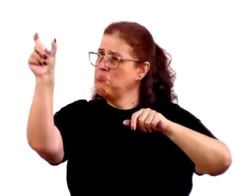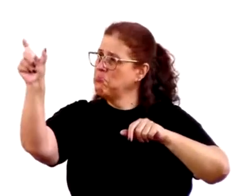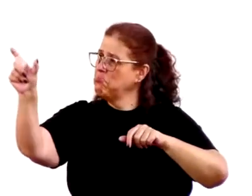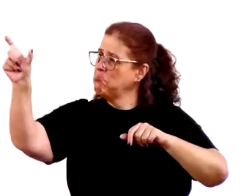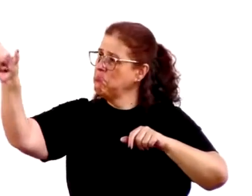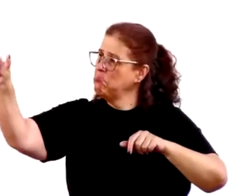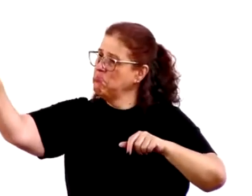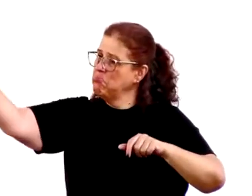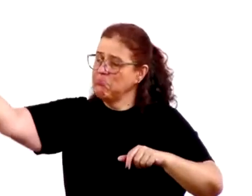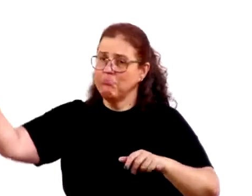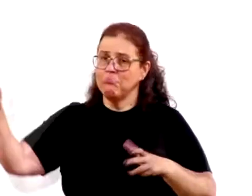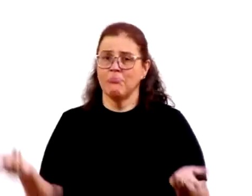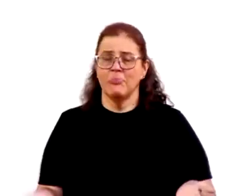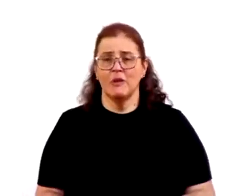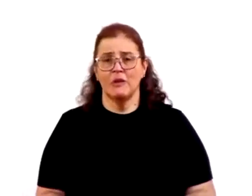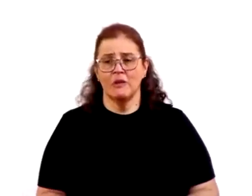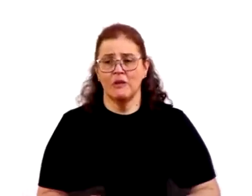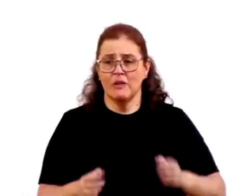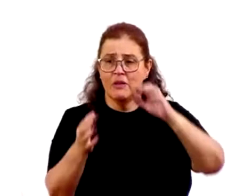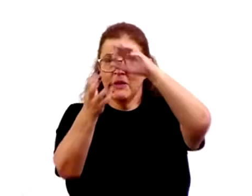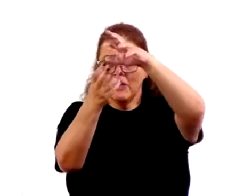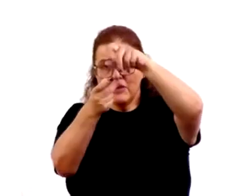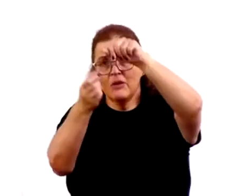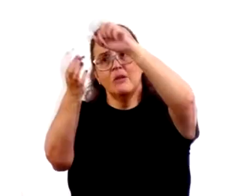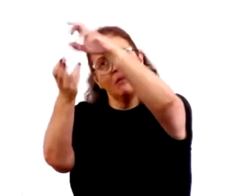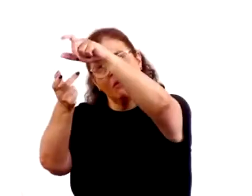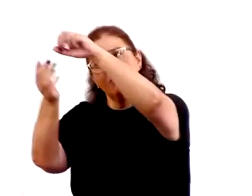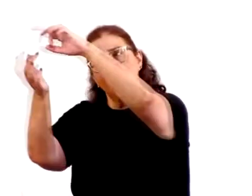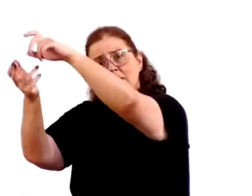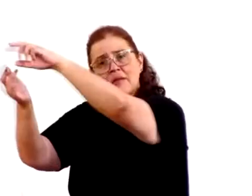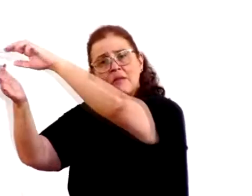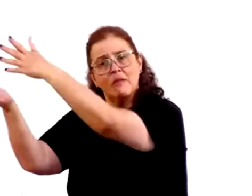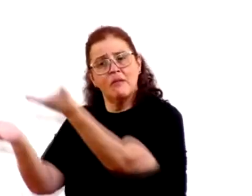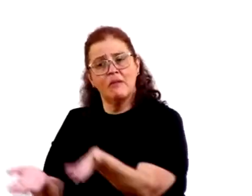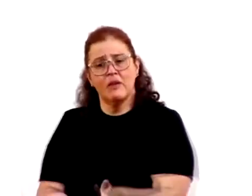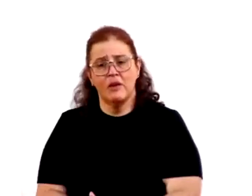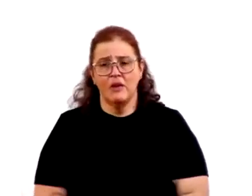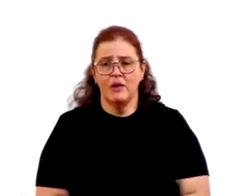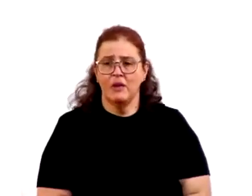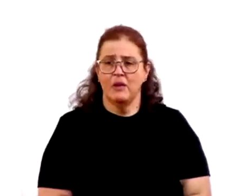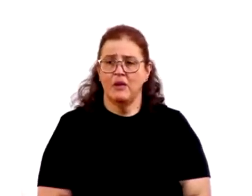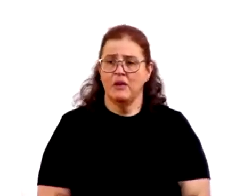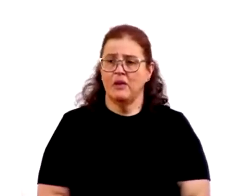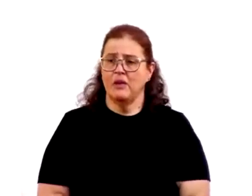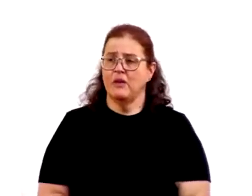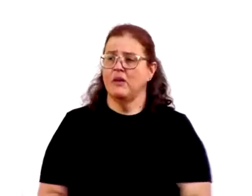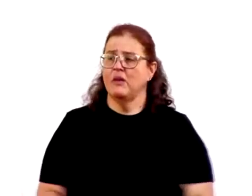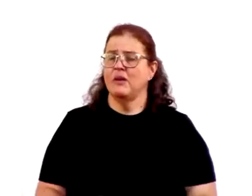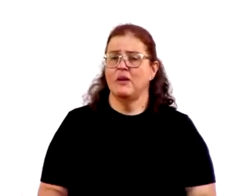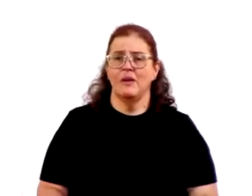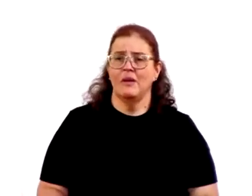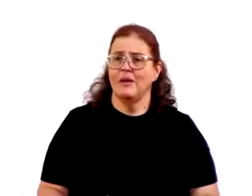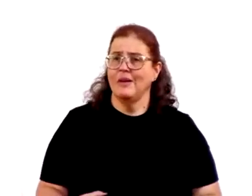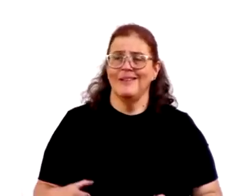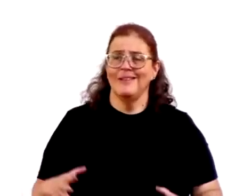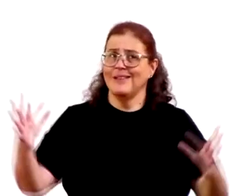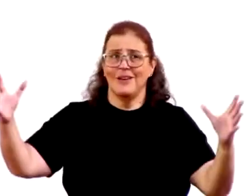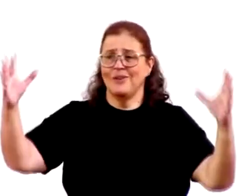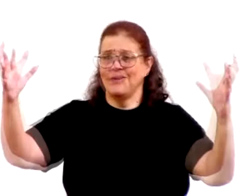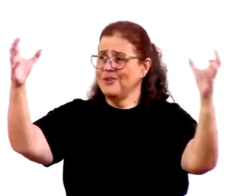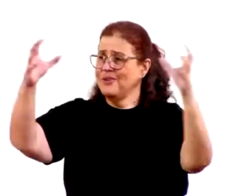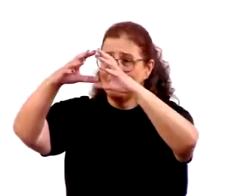dessa terra, imaginem aí o mundo, as Américas, imaginem dentro das Américas, um país lá na América do Sul, dentro